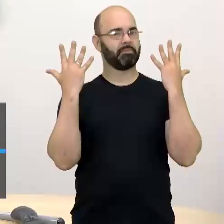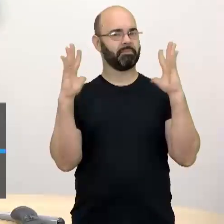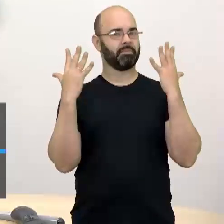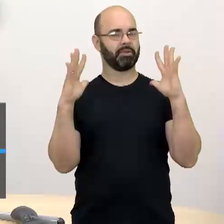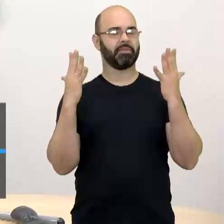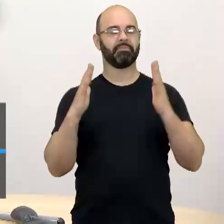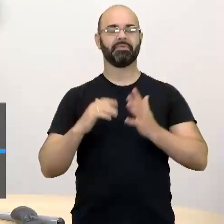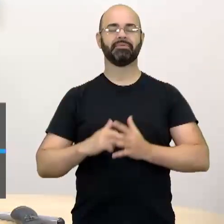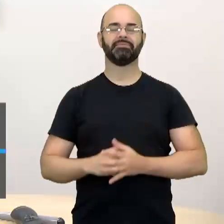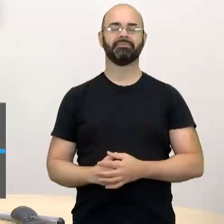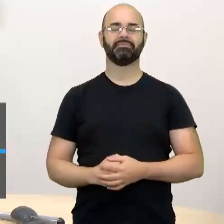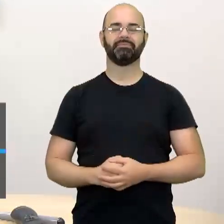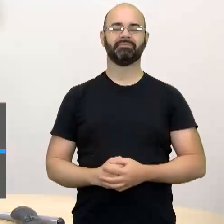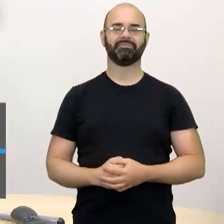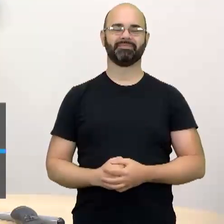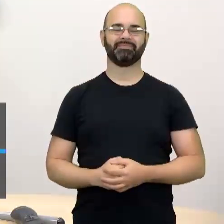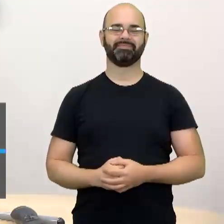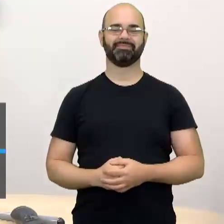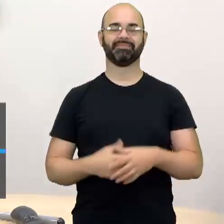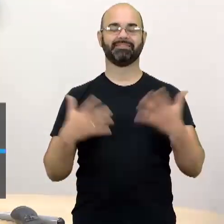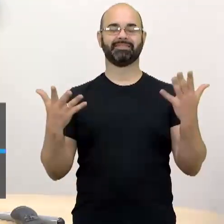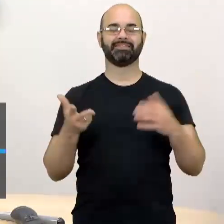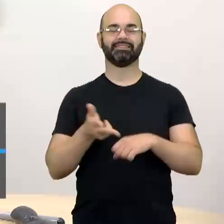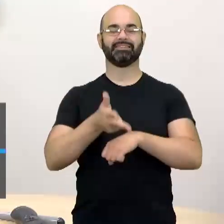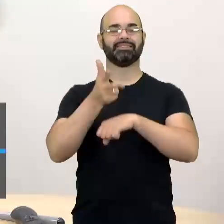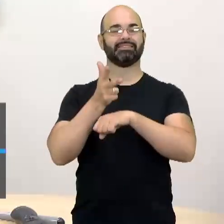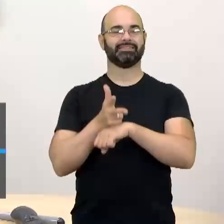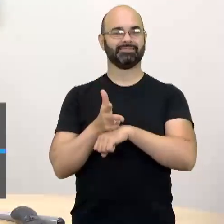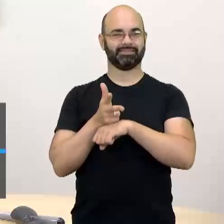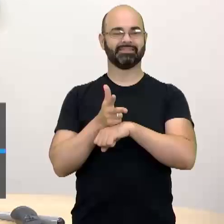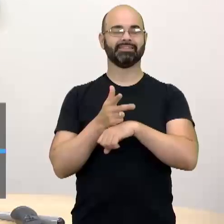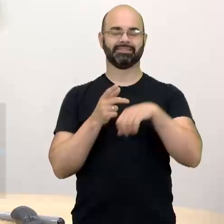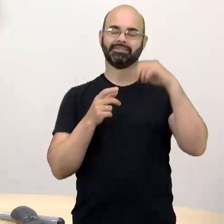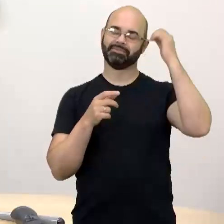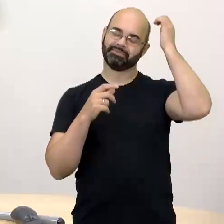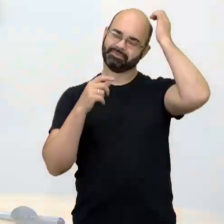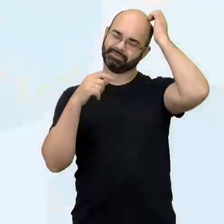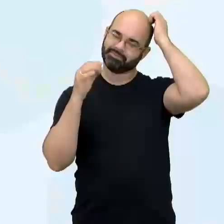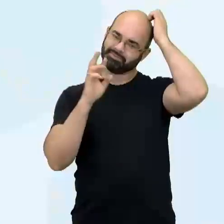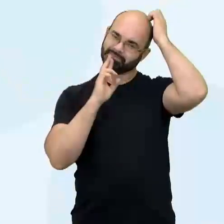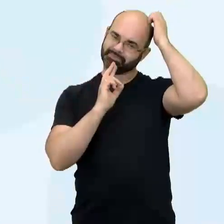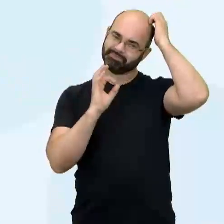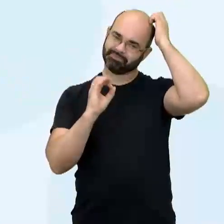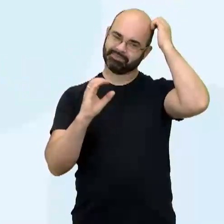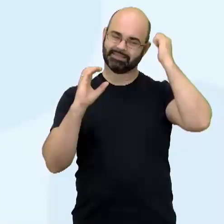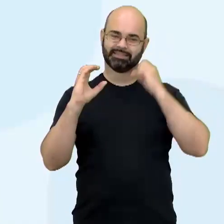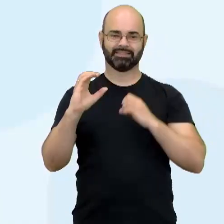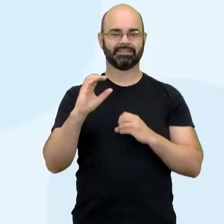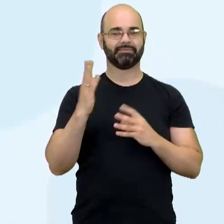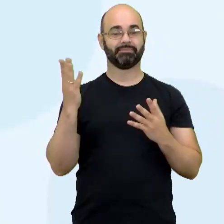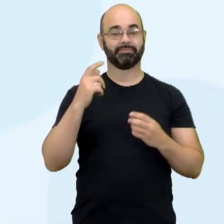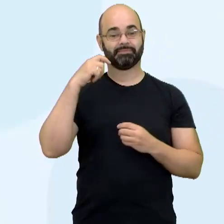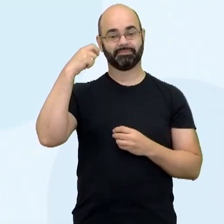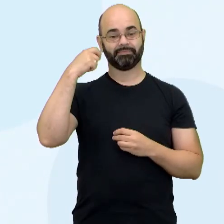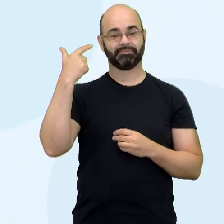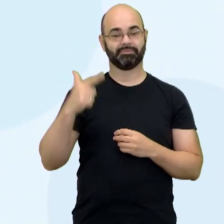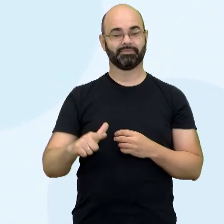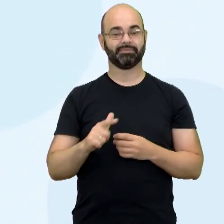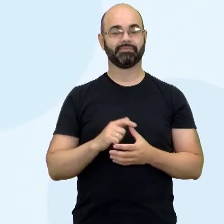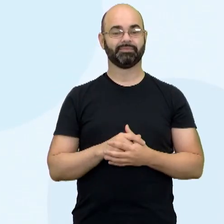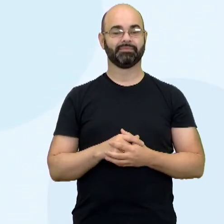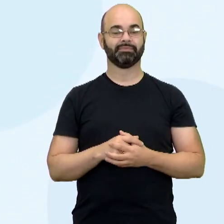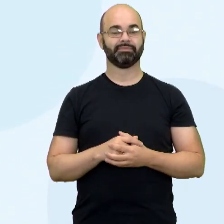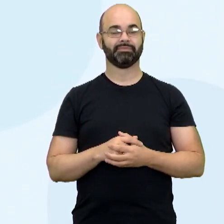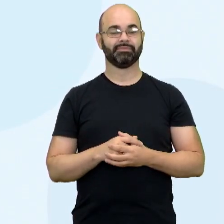de parabéns. Bom, vamos agora para um vídeo, né? A resposta é C, né? Latosolo, argissolo e neossolo, né? Mais de